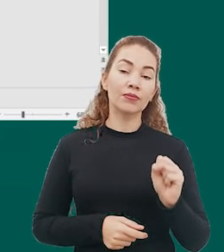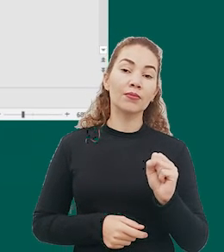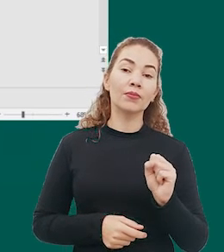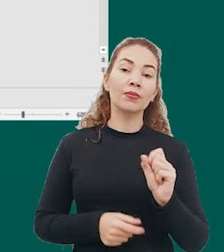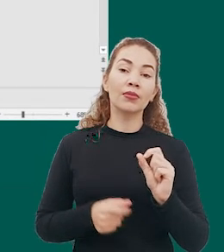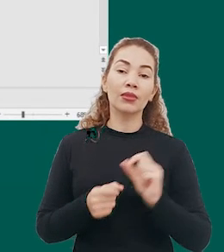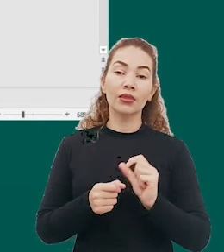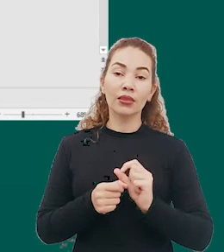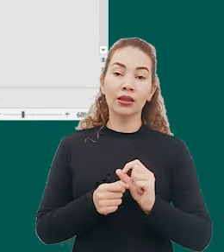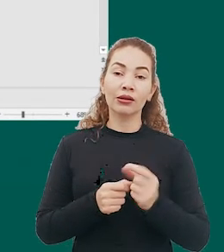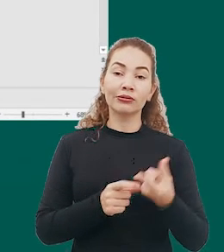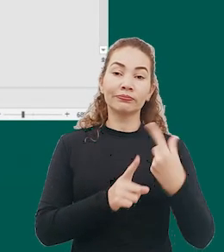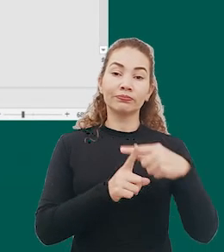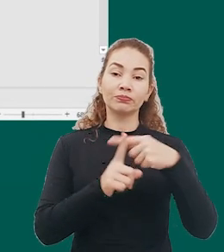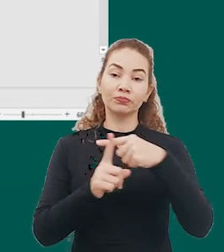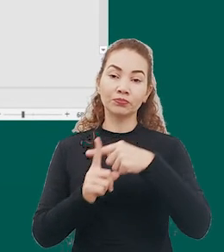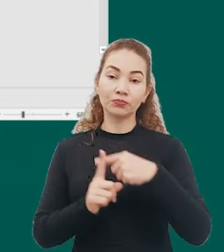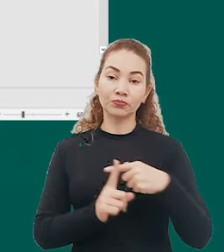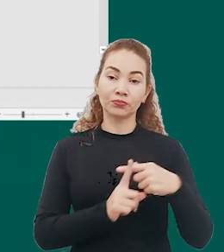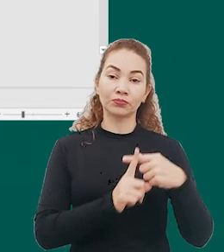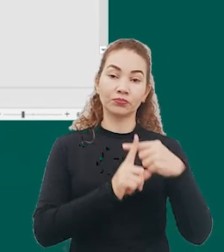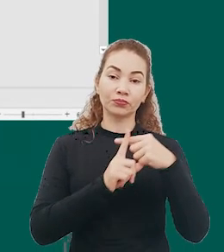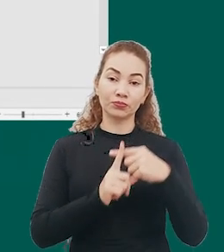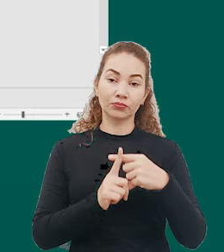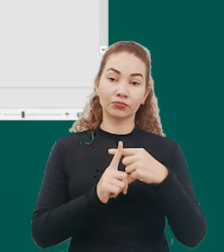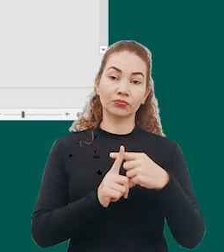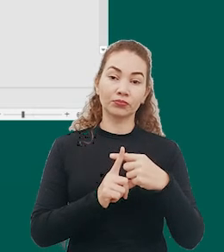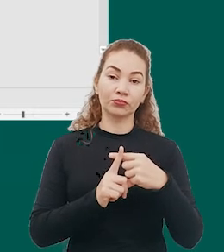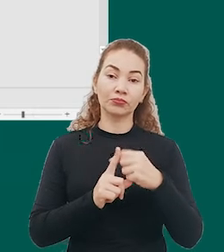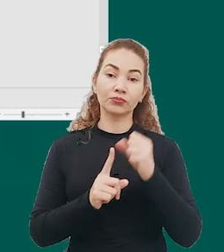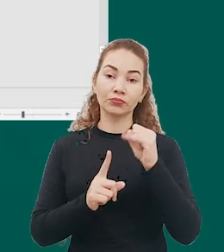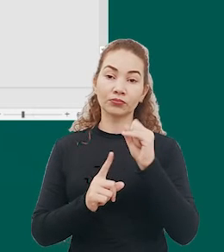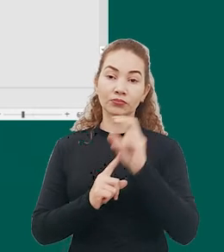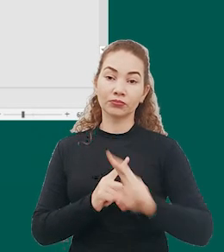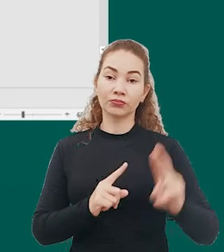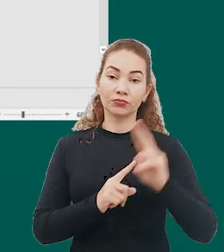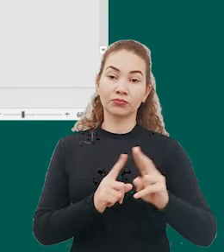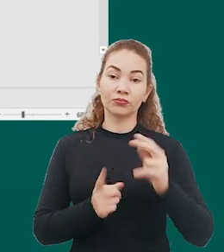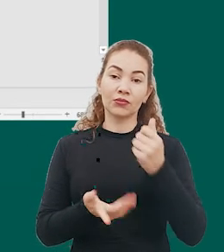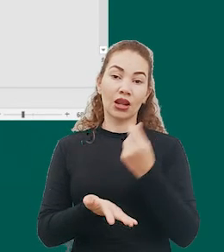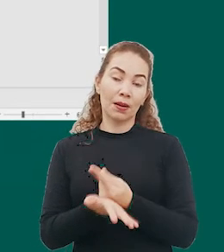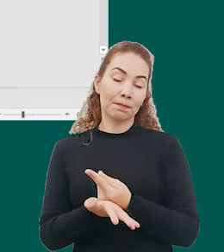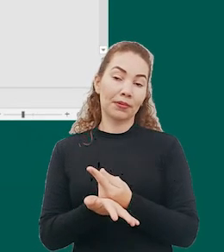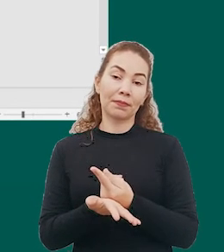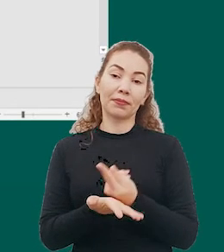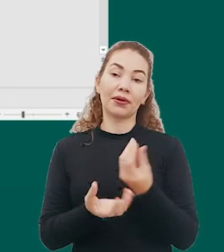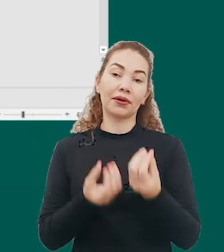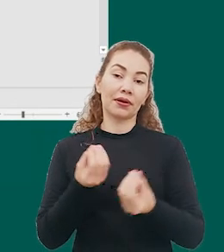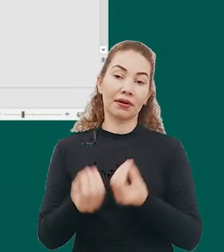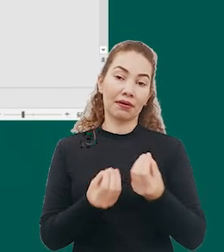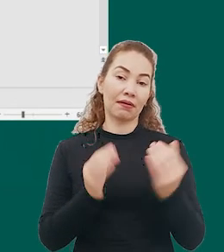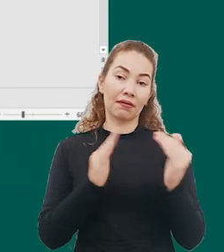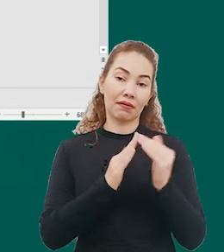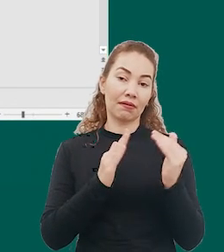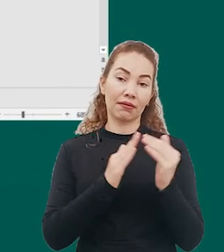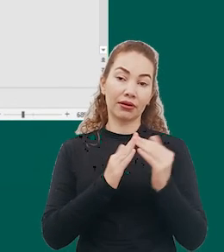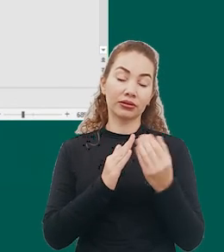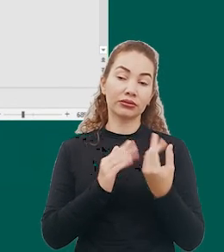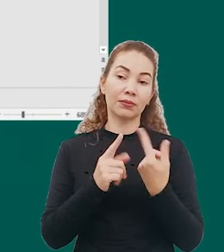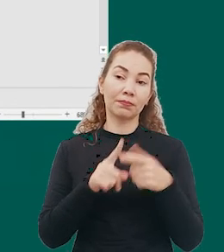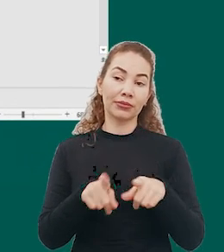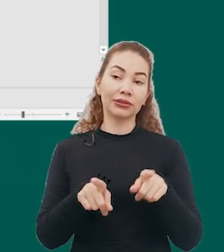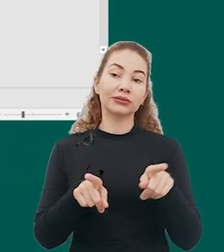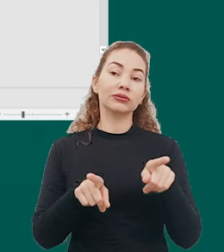então, somando no valor do bem, se eu utilizei ele para pagar a prestação, enfim, do meu imóvel, mas